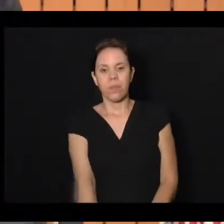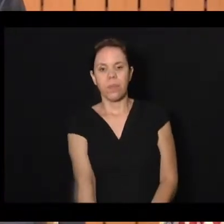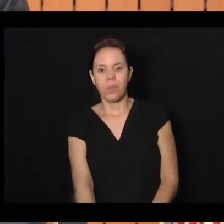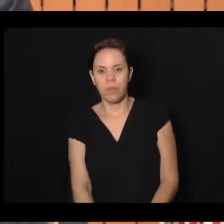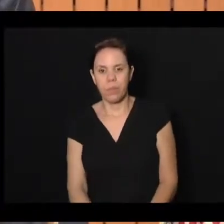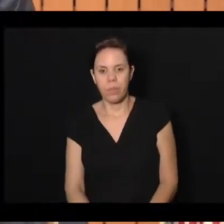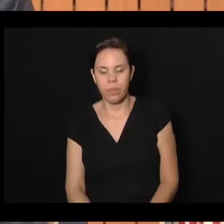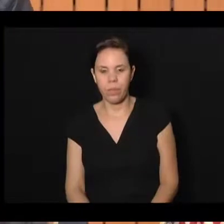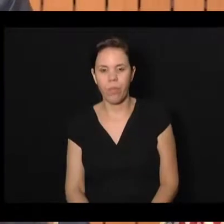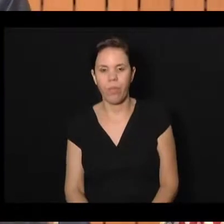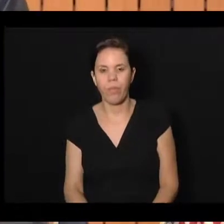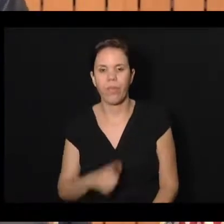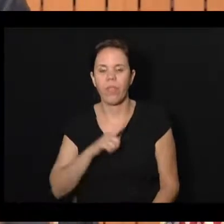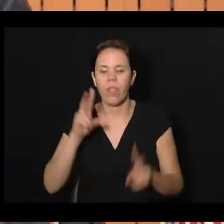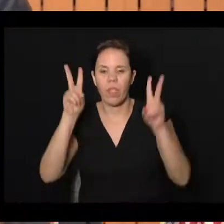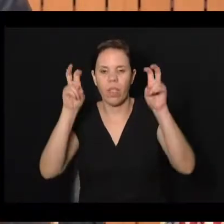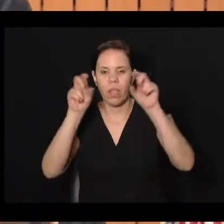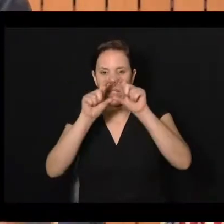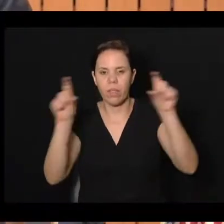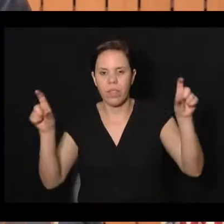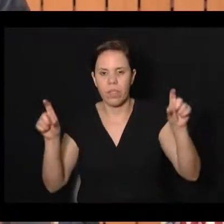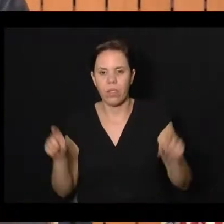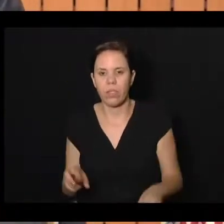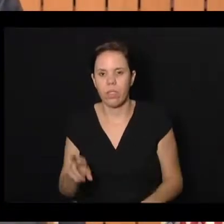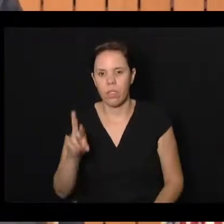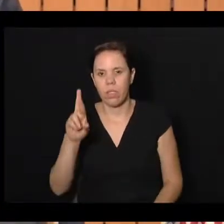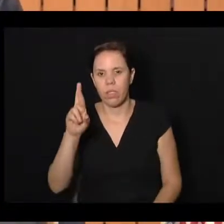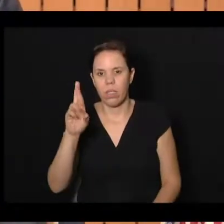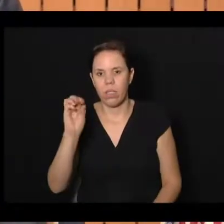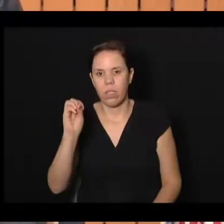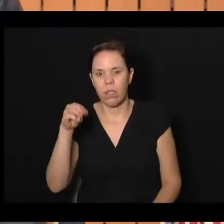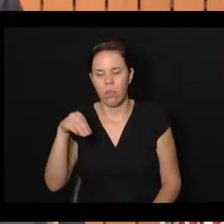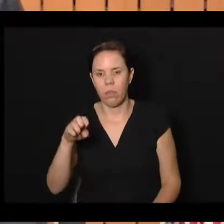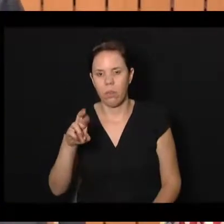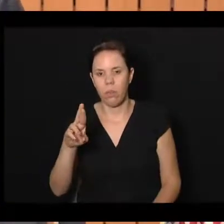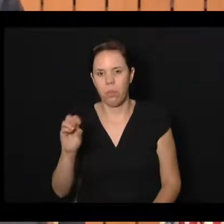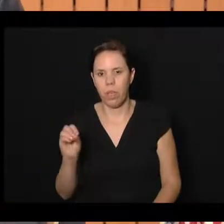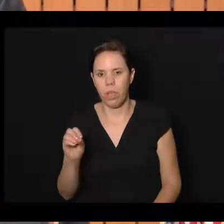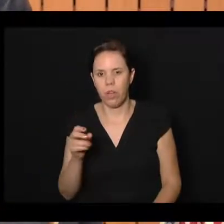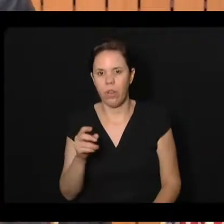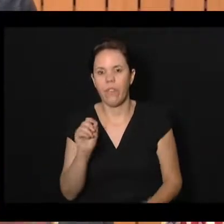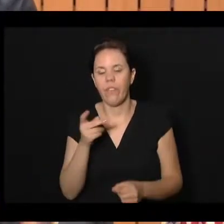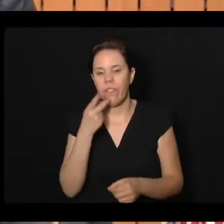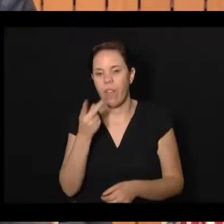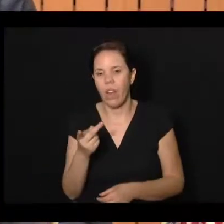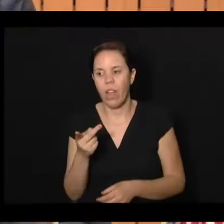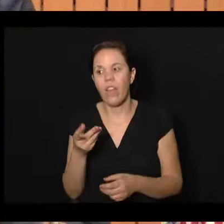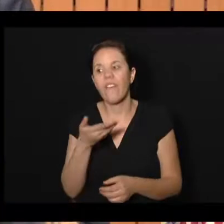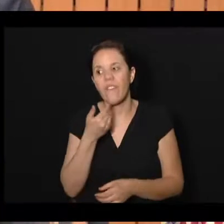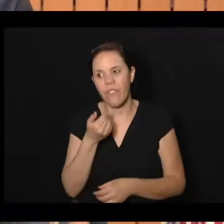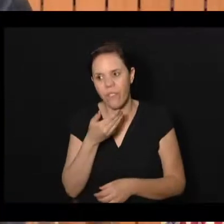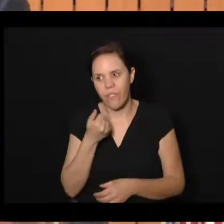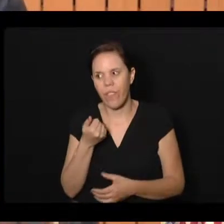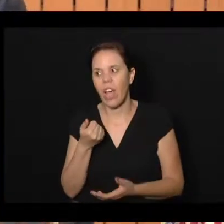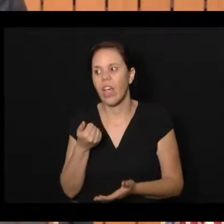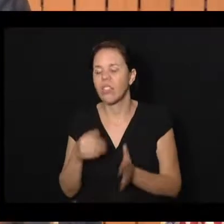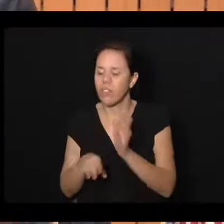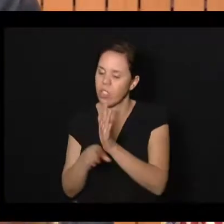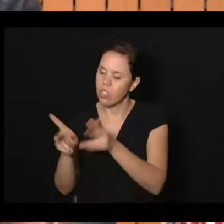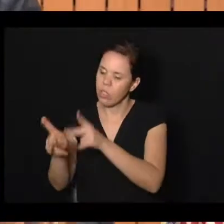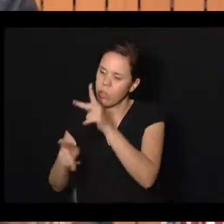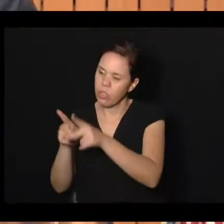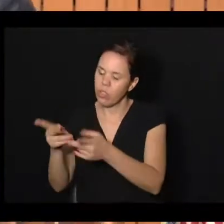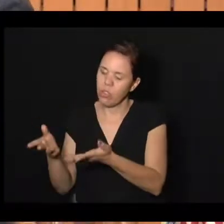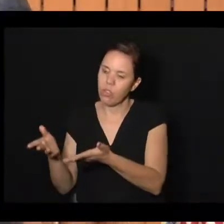acho que é teu irmão romero que fez é muito fácil você e tira a pessoa da rua mas é muito difícil você tirar a